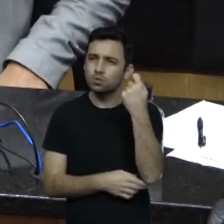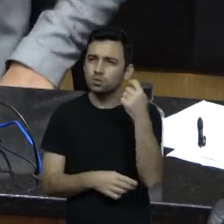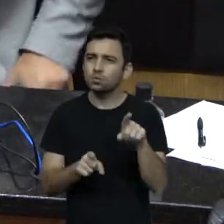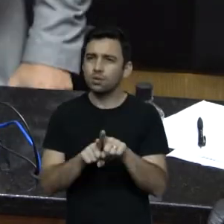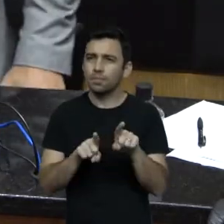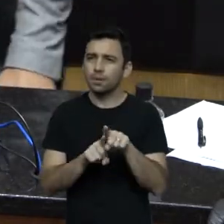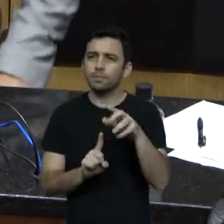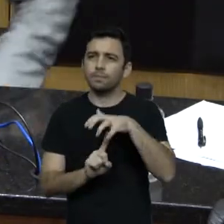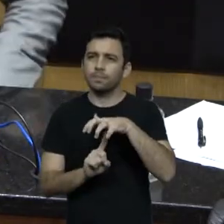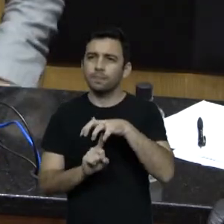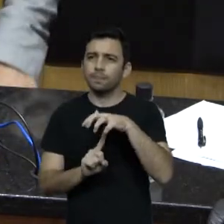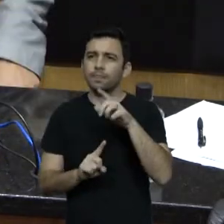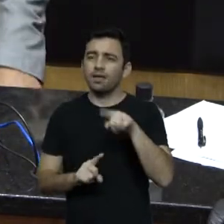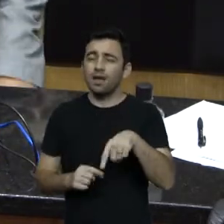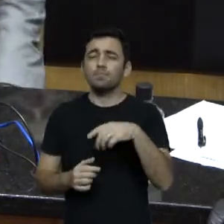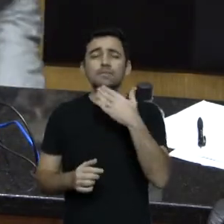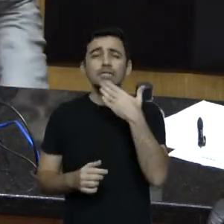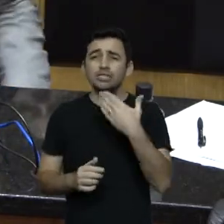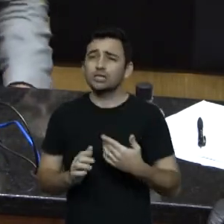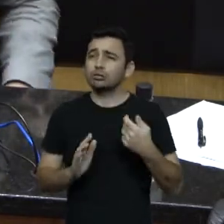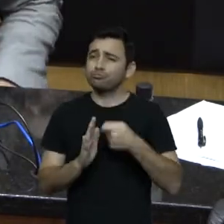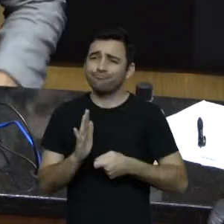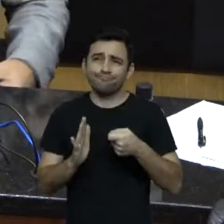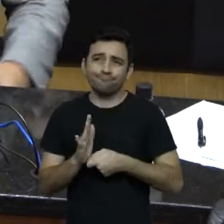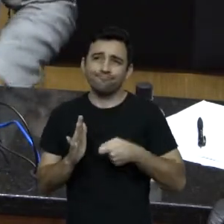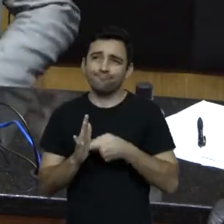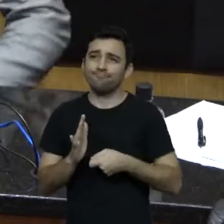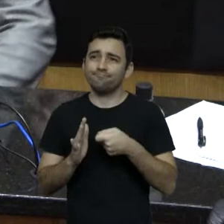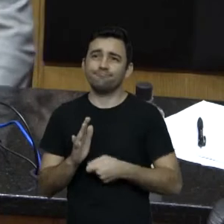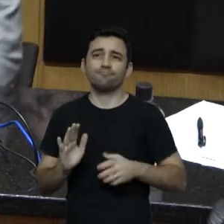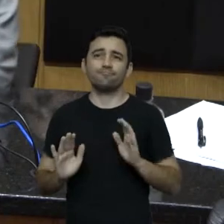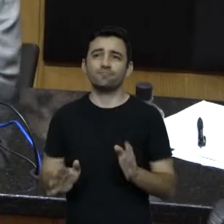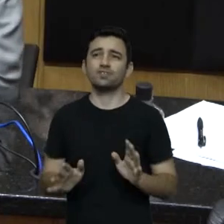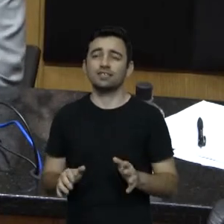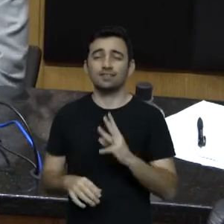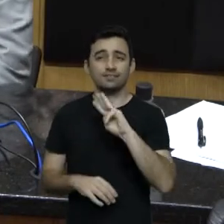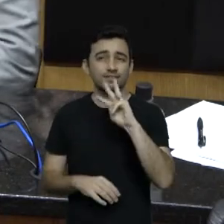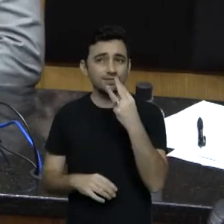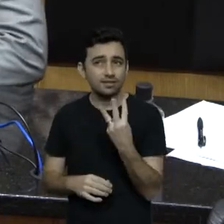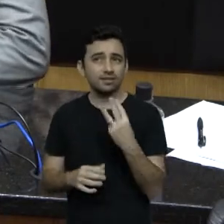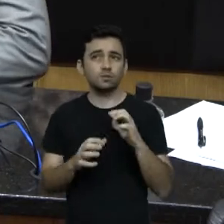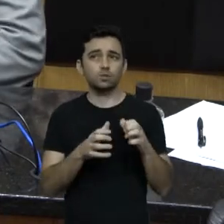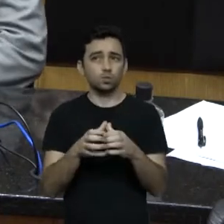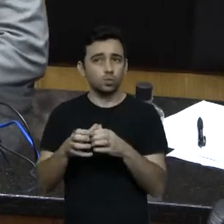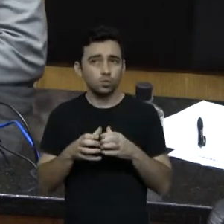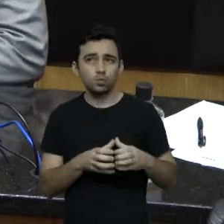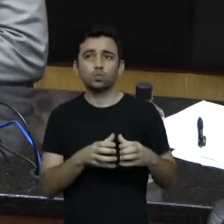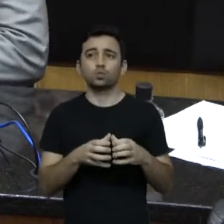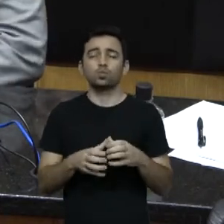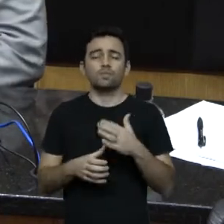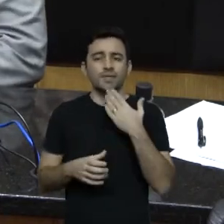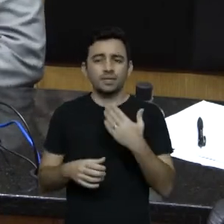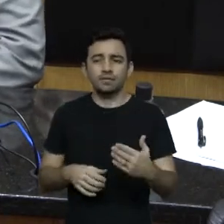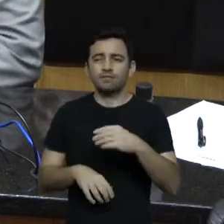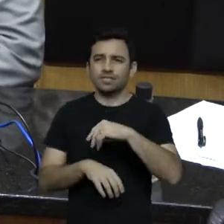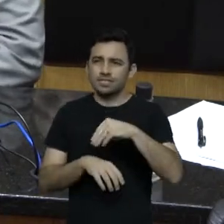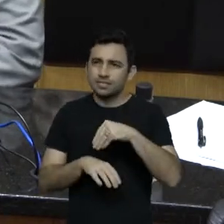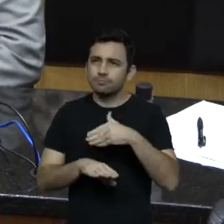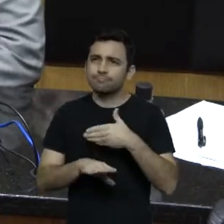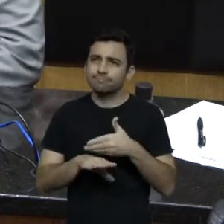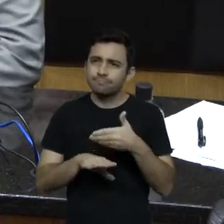e era uma reivindicação do setor nós temos aqui três grupos que produzem farinha de trigo cê produtos